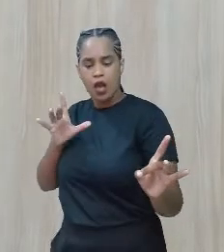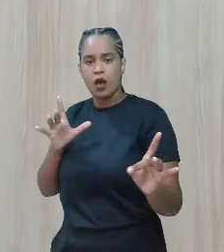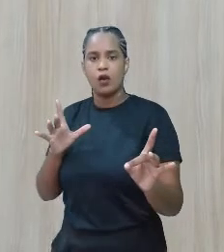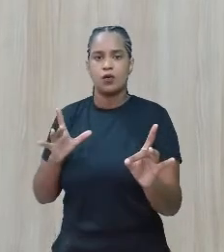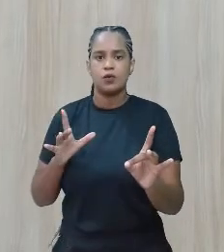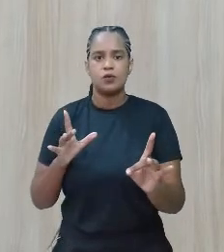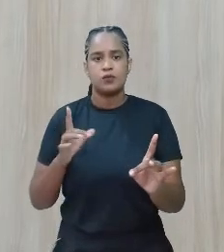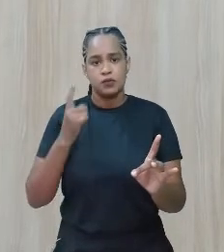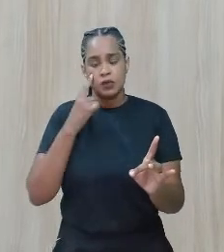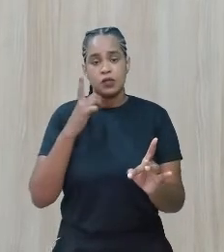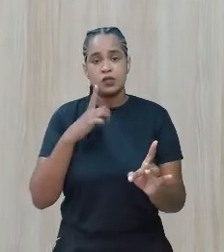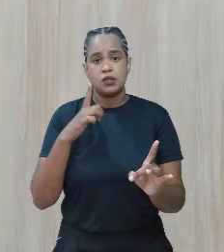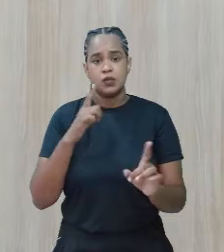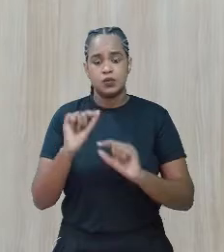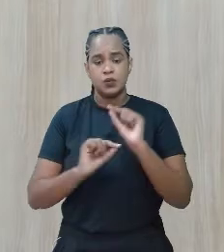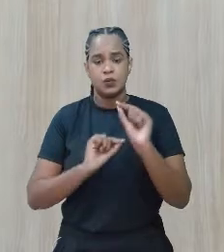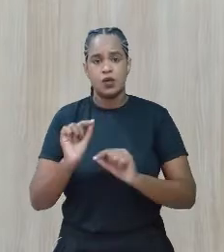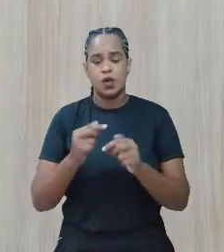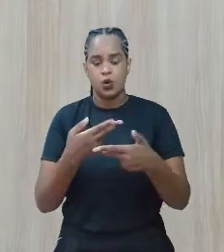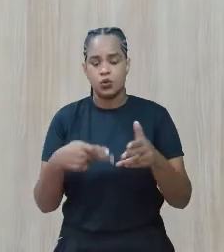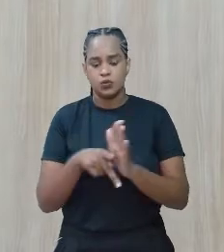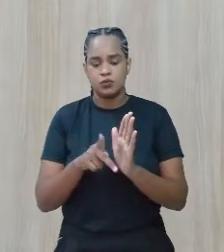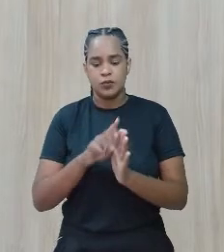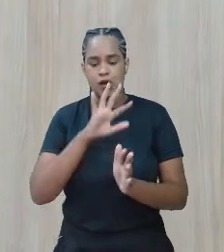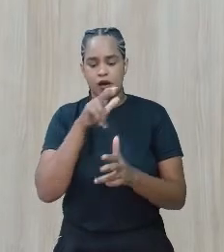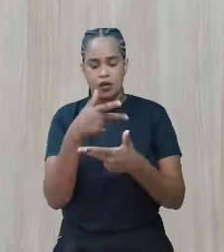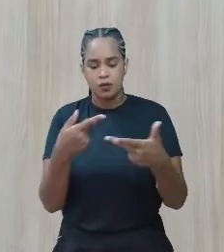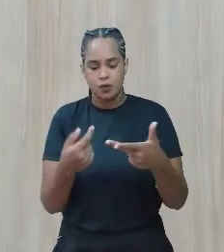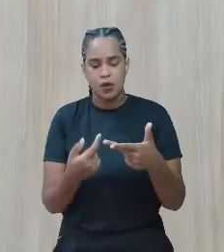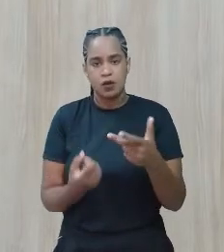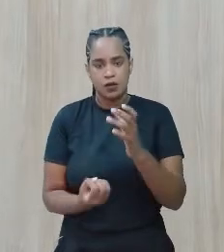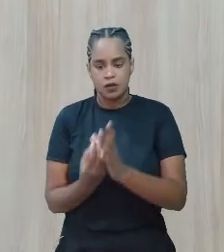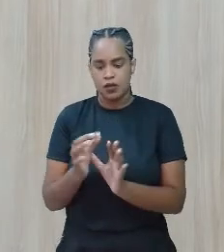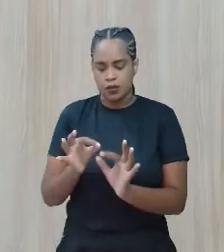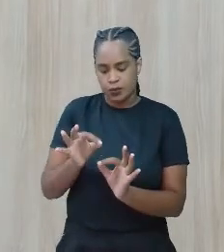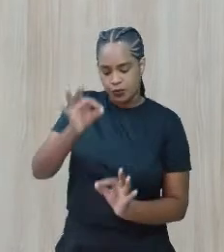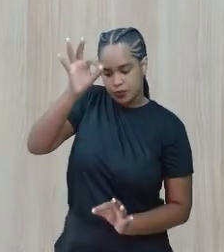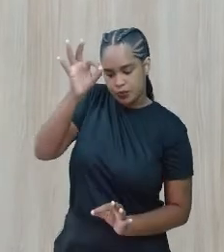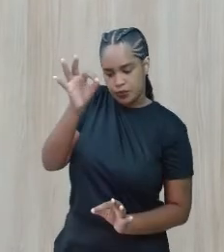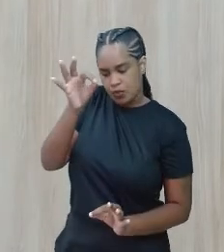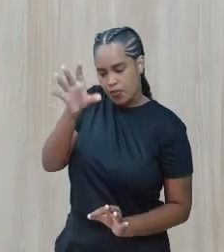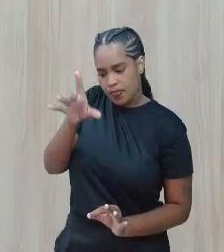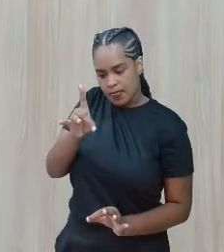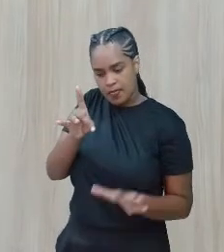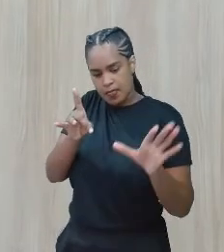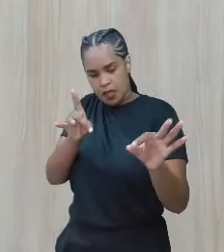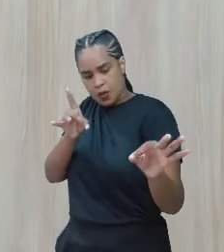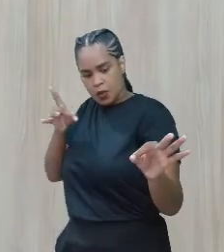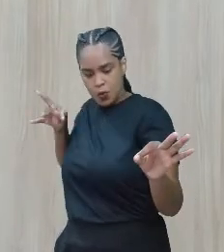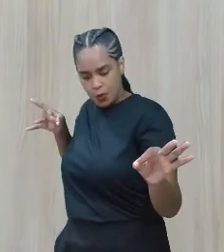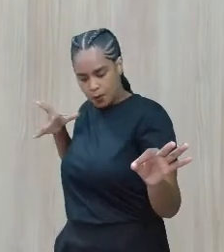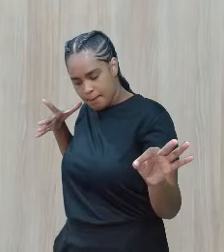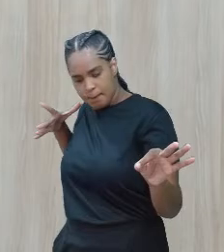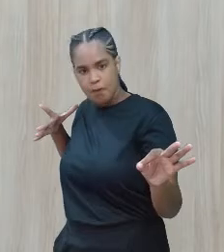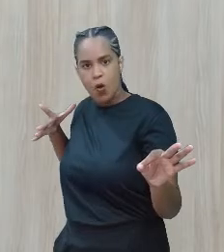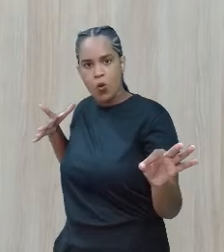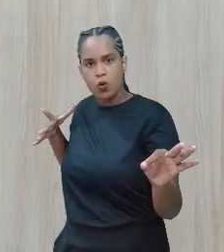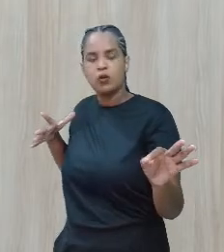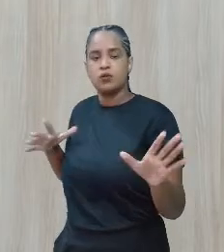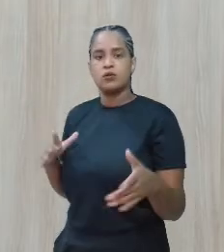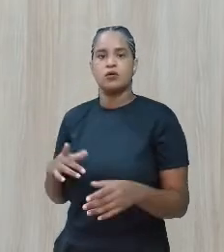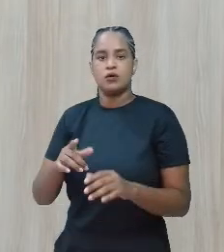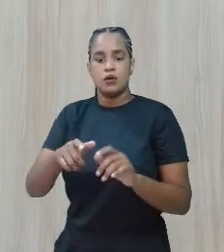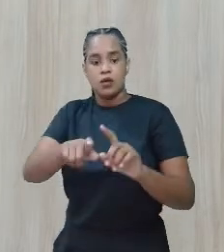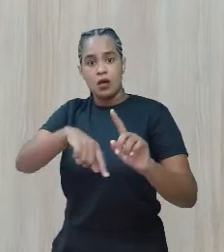usava pelos de animais para construir aquela corda que esticaria, que ajudaria a retesar para dar impulso à